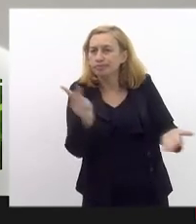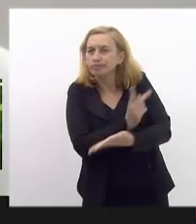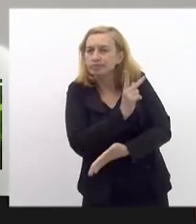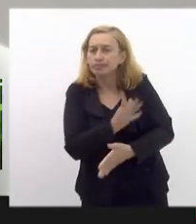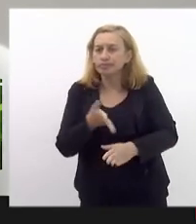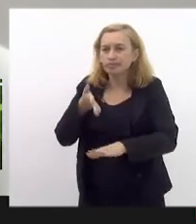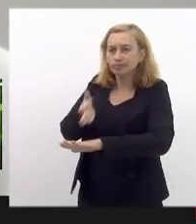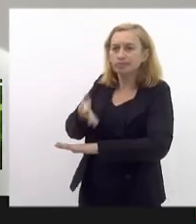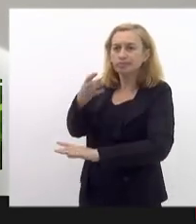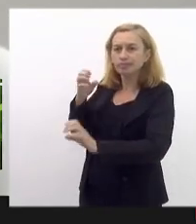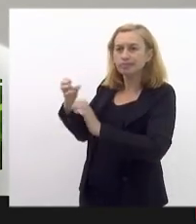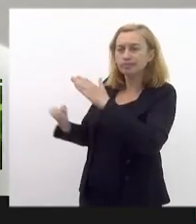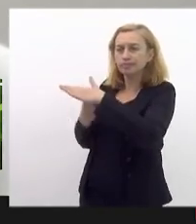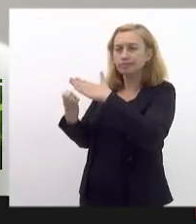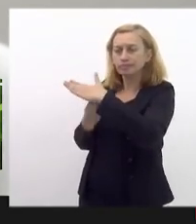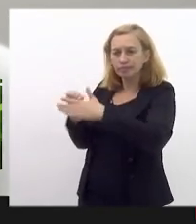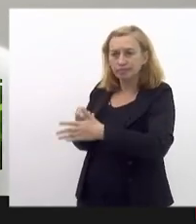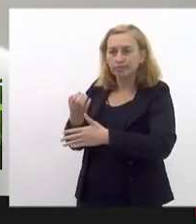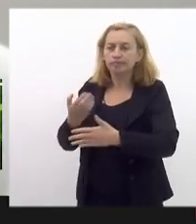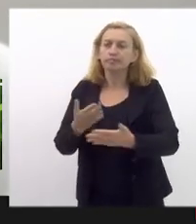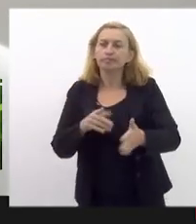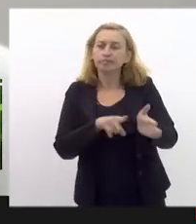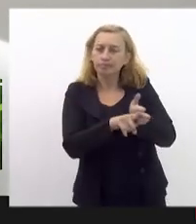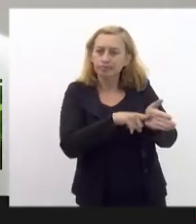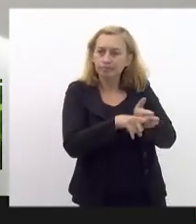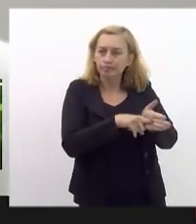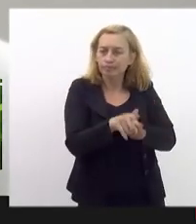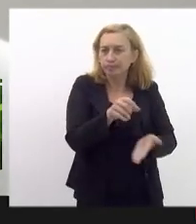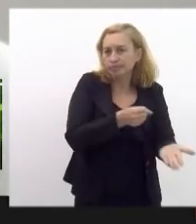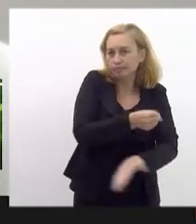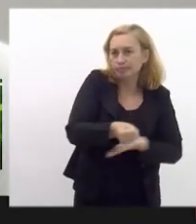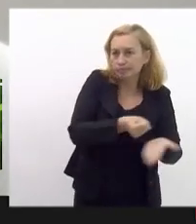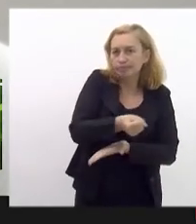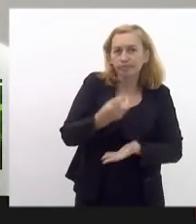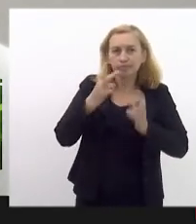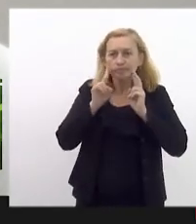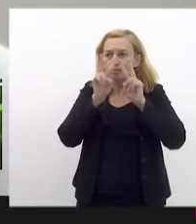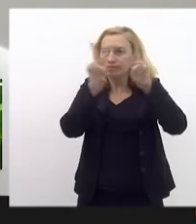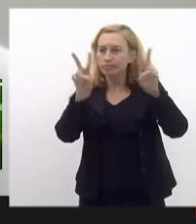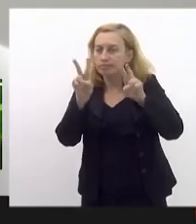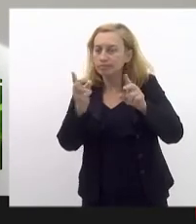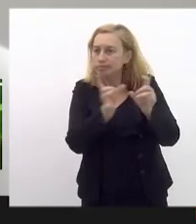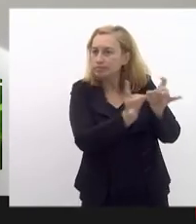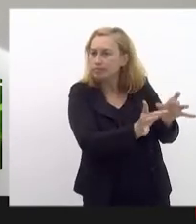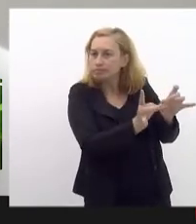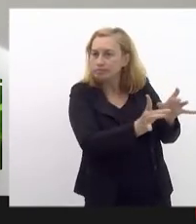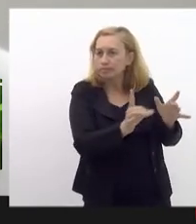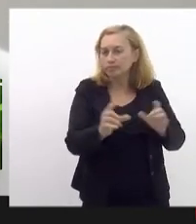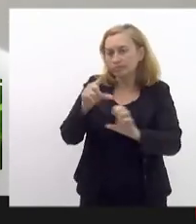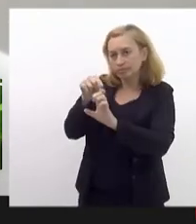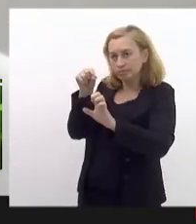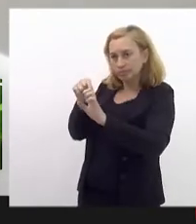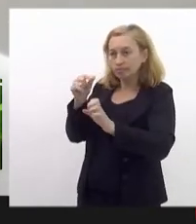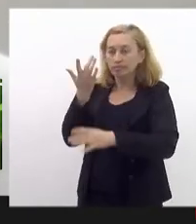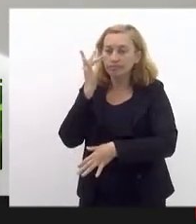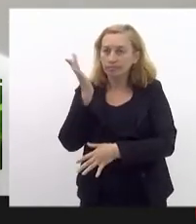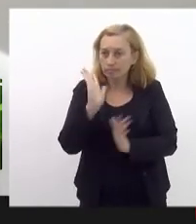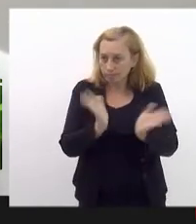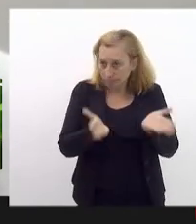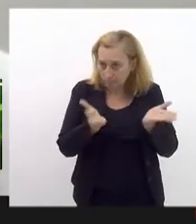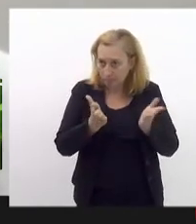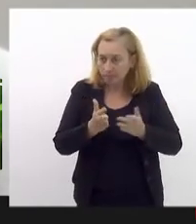chega nas empresas, então que a pesquisa básica não poderia ser olhar para o mercado, olhar para o setor empresarial. Então, eu acho que